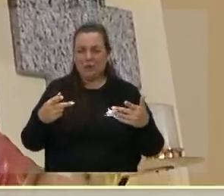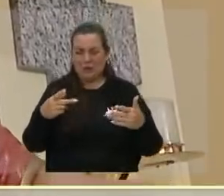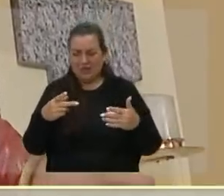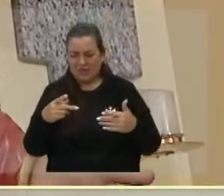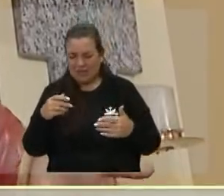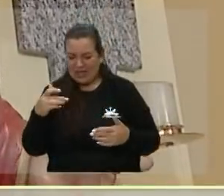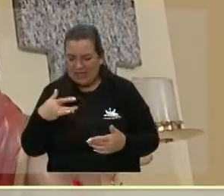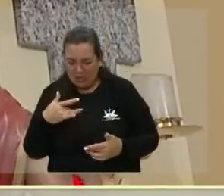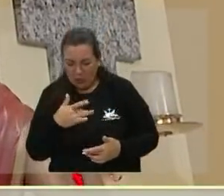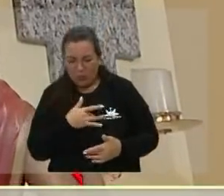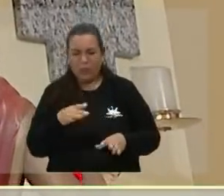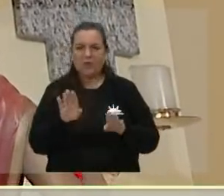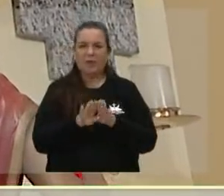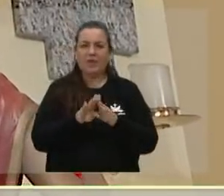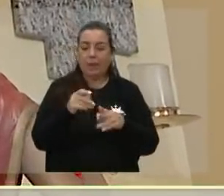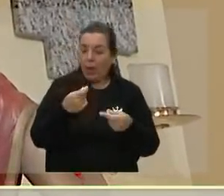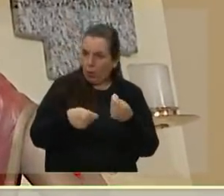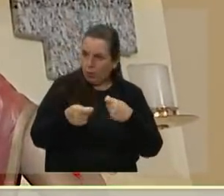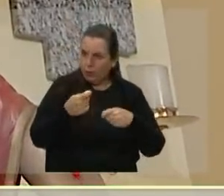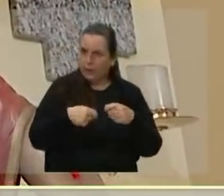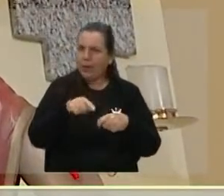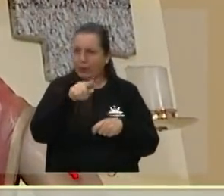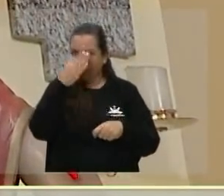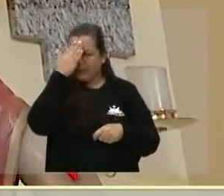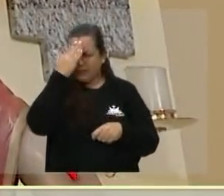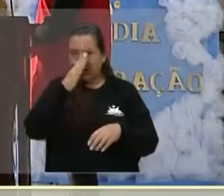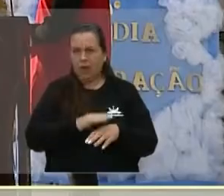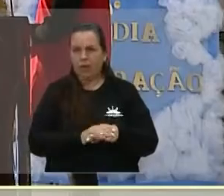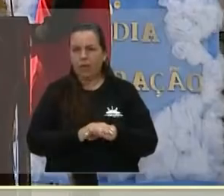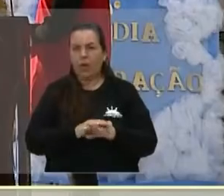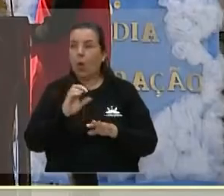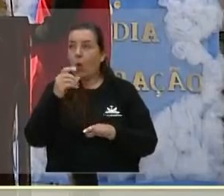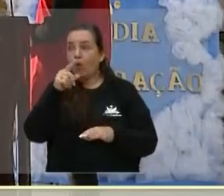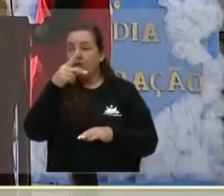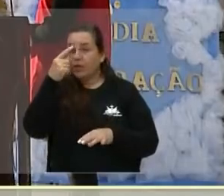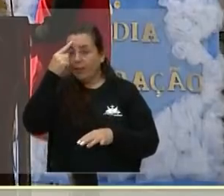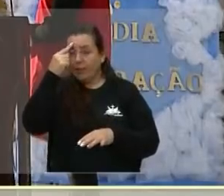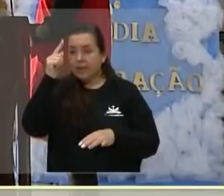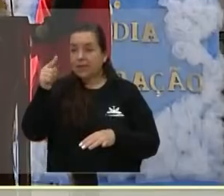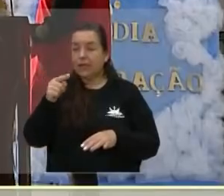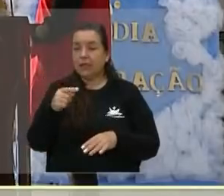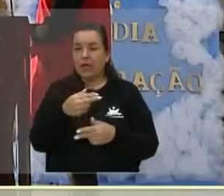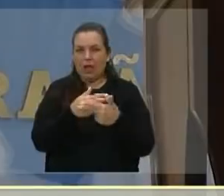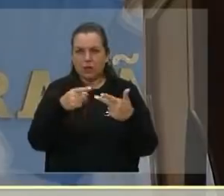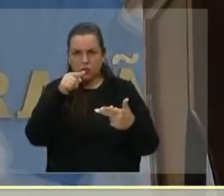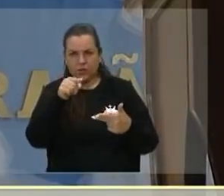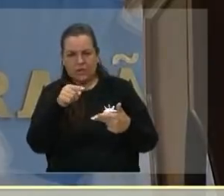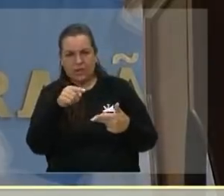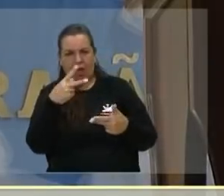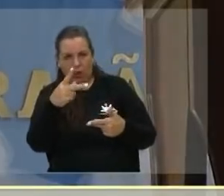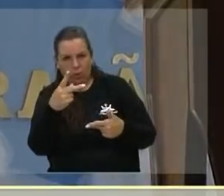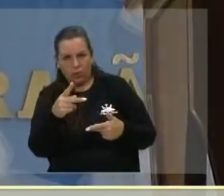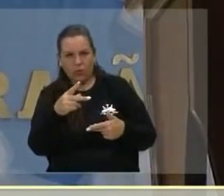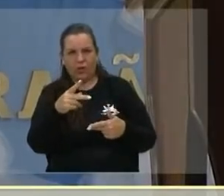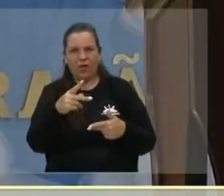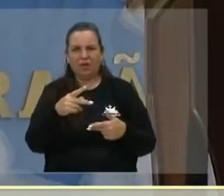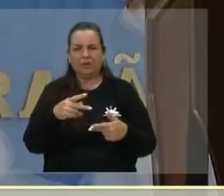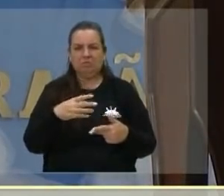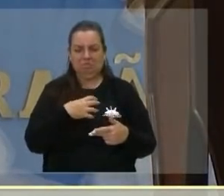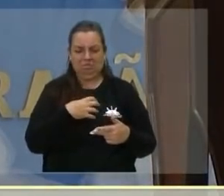mas também de condomínio você sabe ou você acha que para deus antes de a tua situação